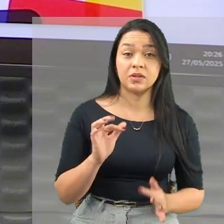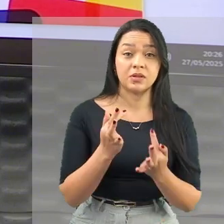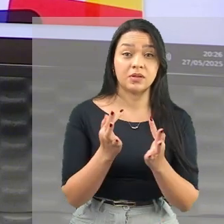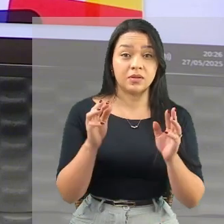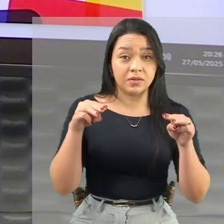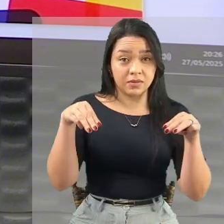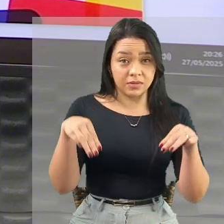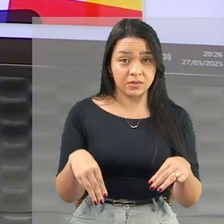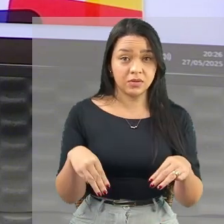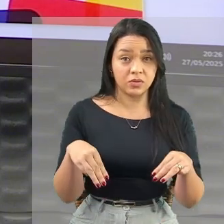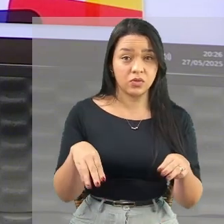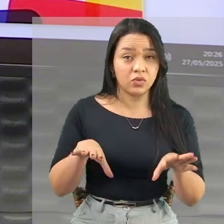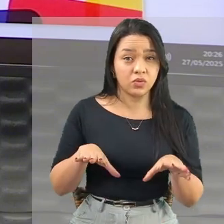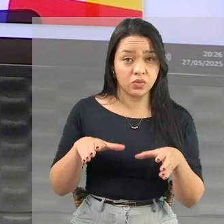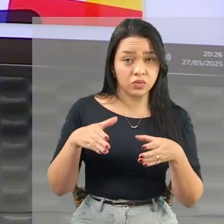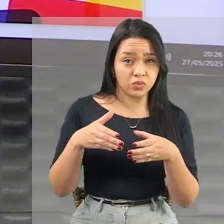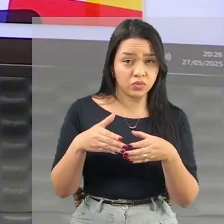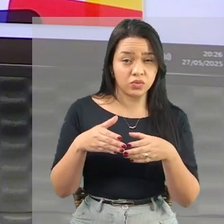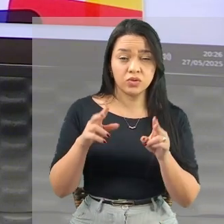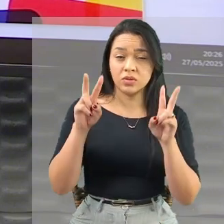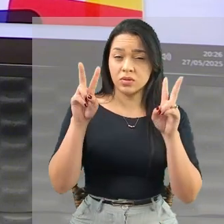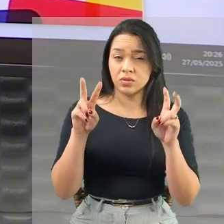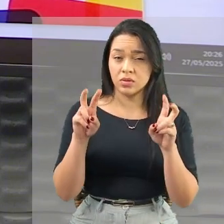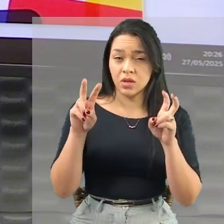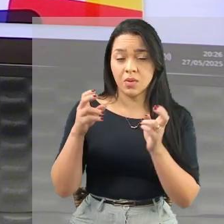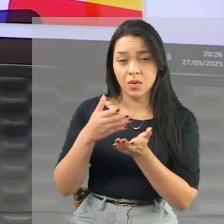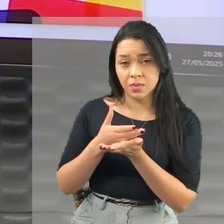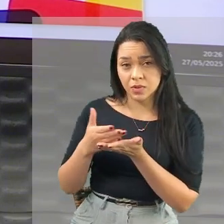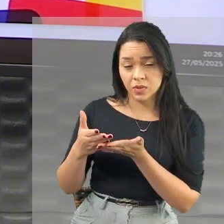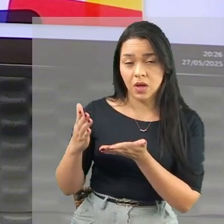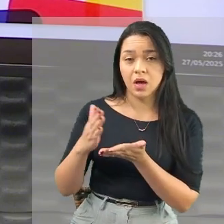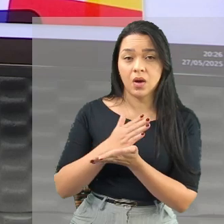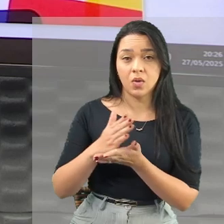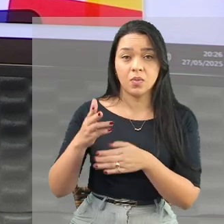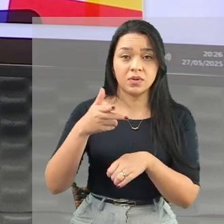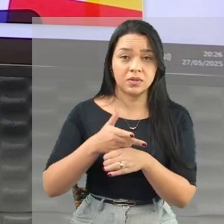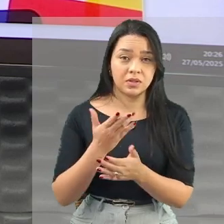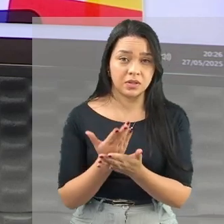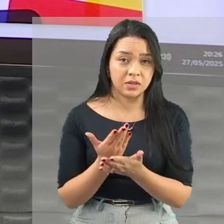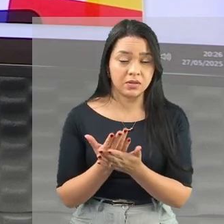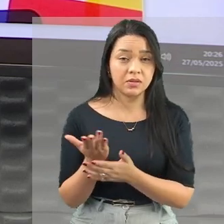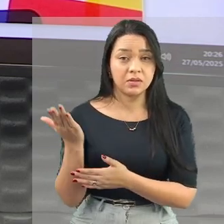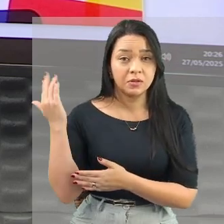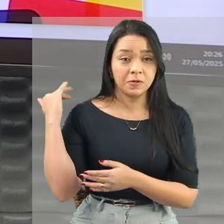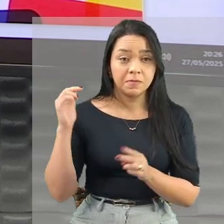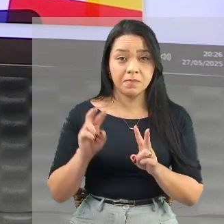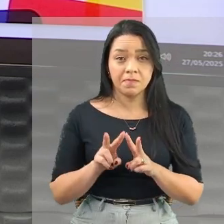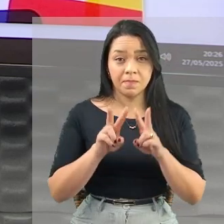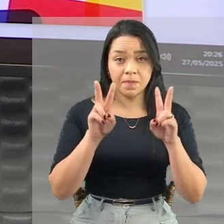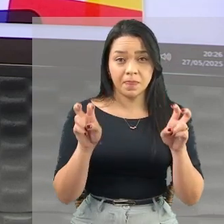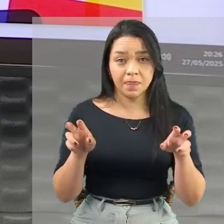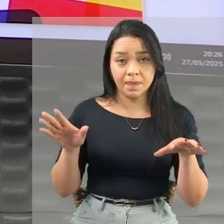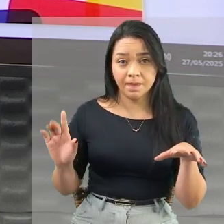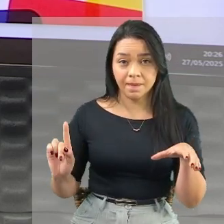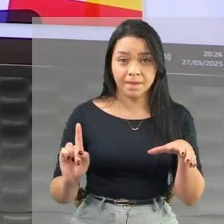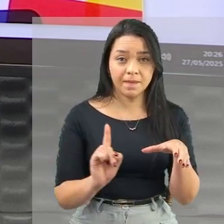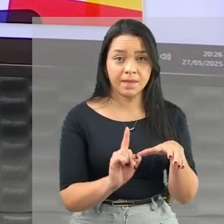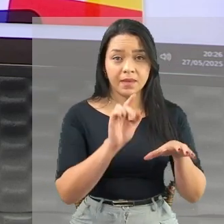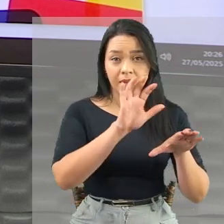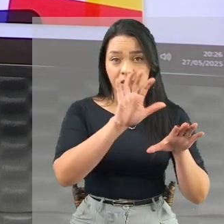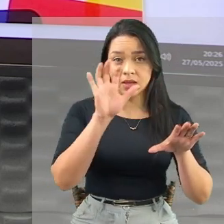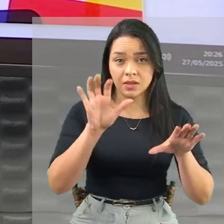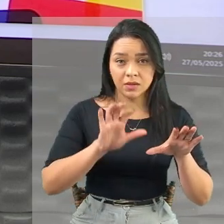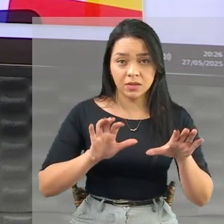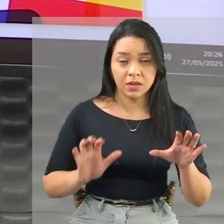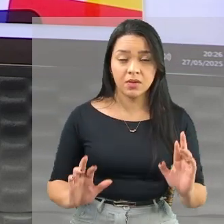de reflexões que a gente iniciou algumas aulas atrás, que envolviam integração regional, relações